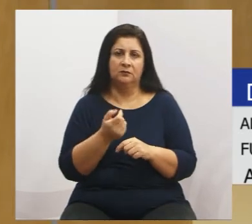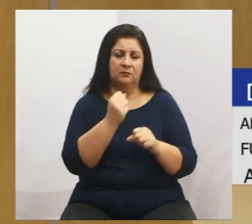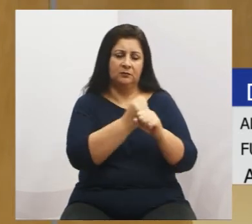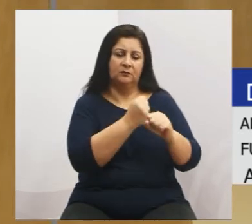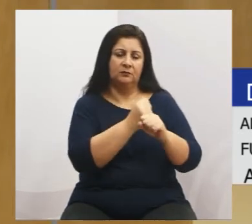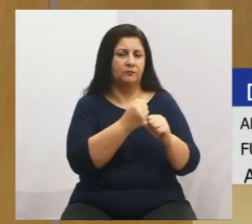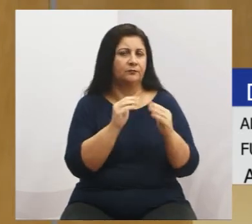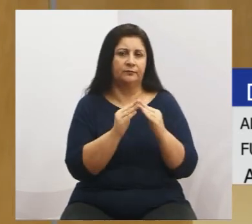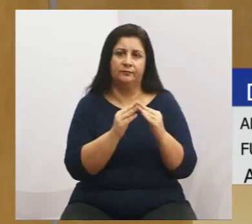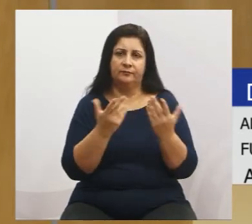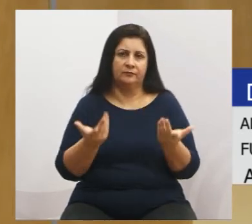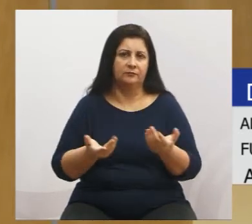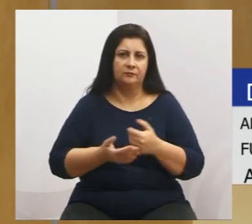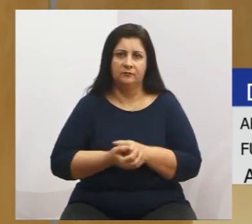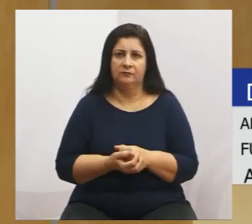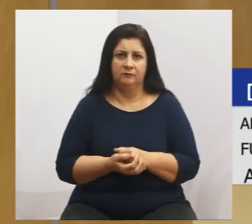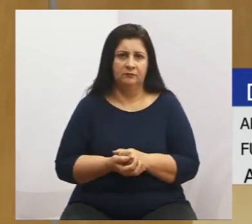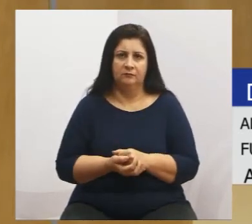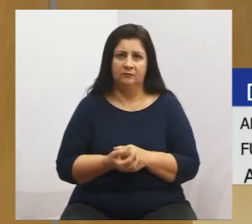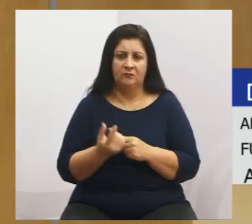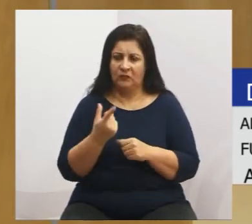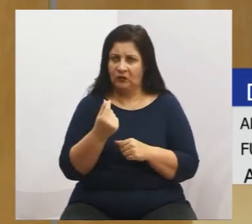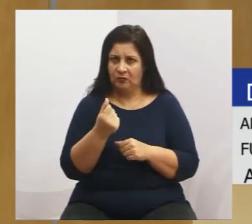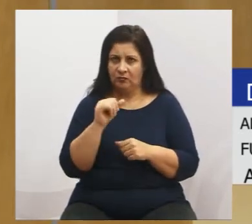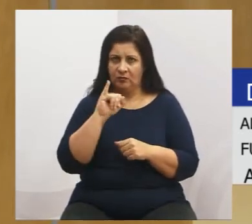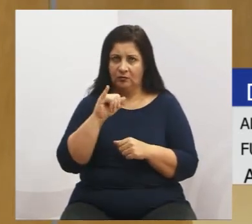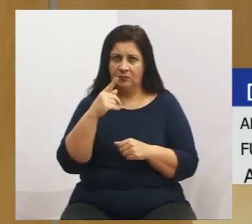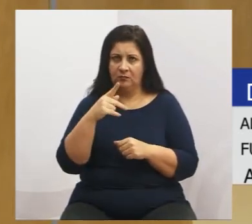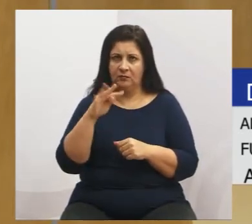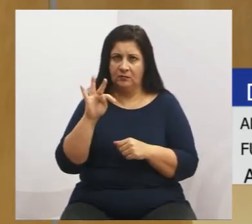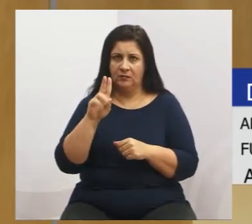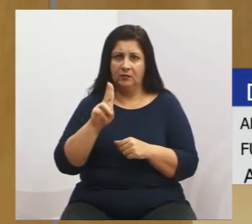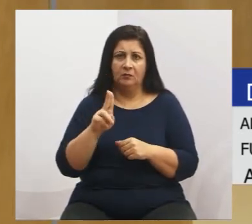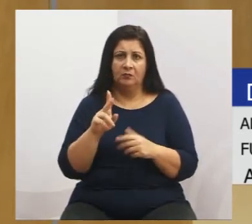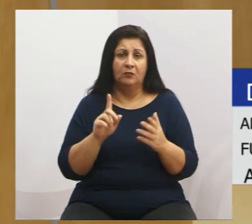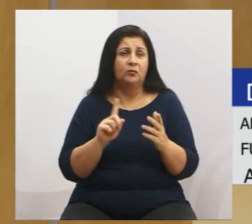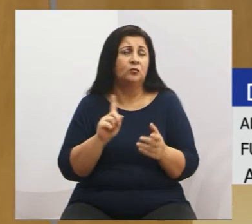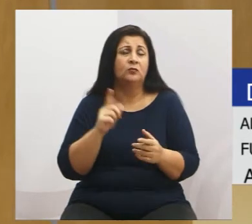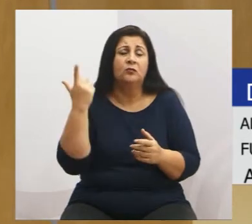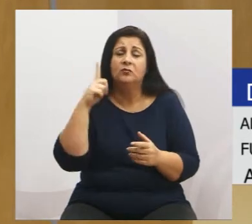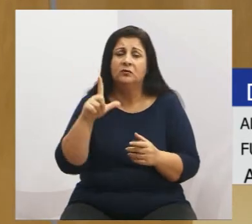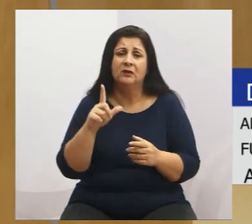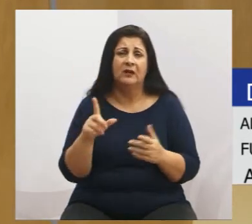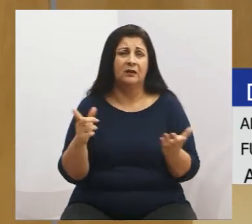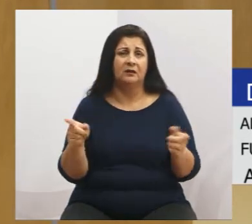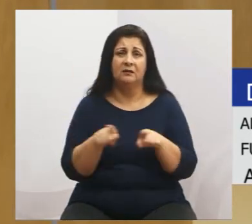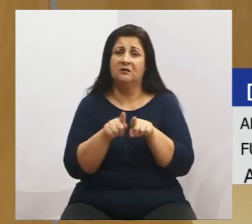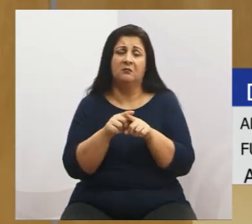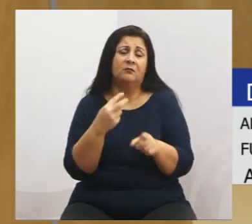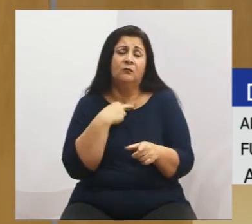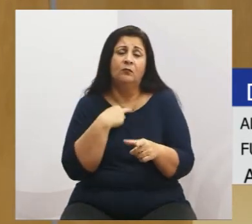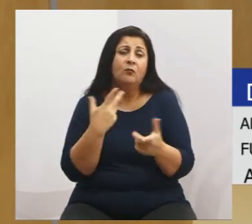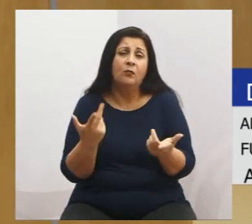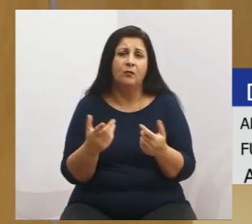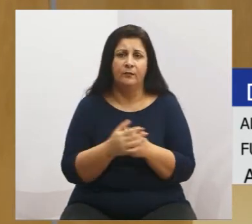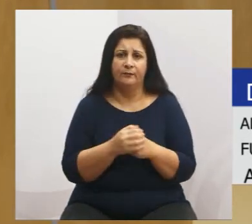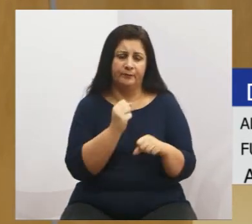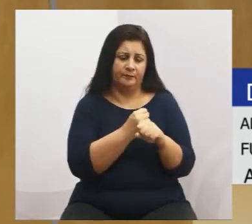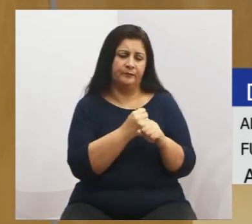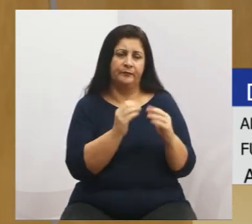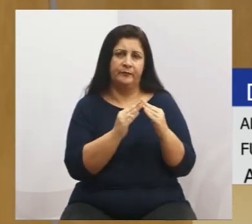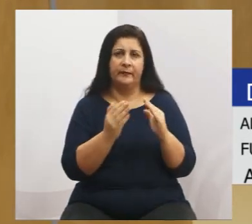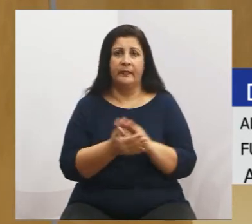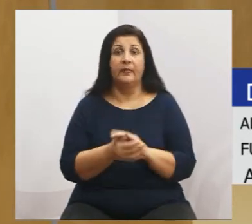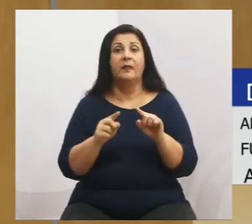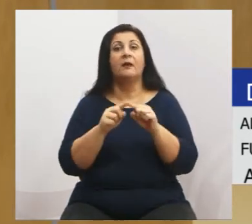com dinheiro do povo, que é do PTU. Não tem condições, não, nem pode fazer isso. Agora, que